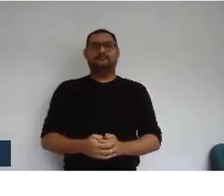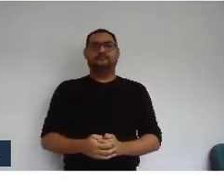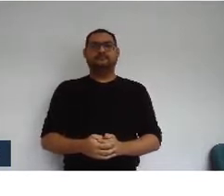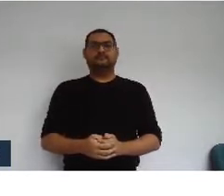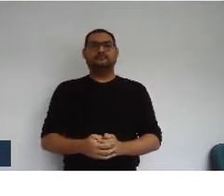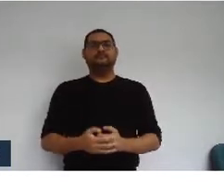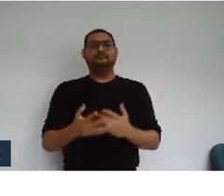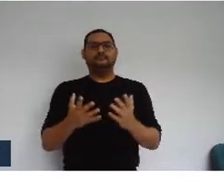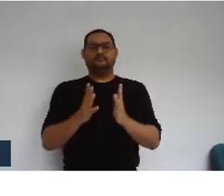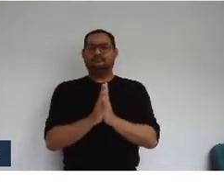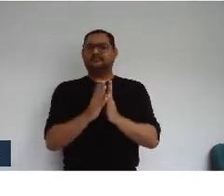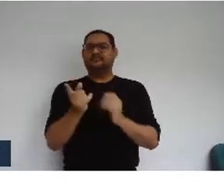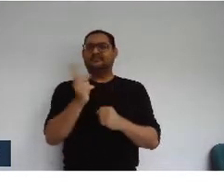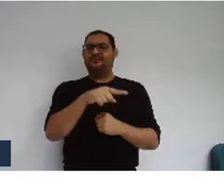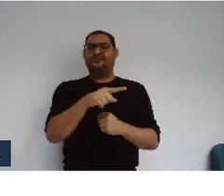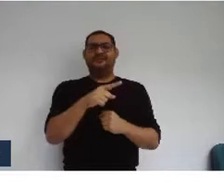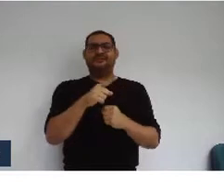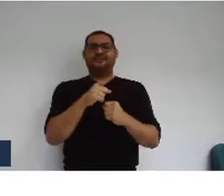Por favor, volta.